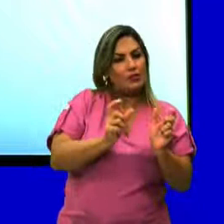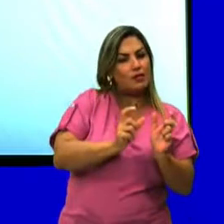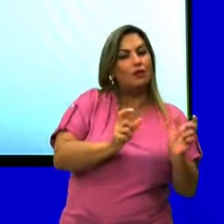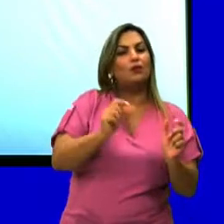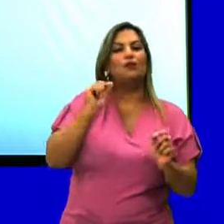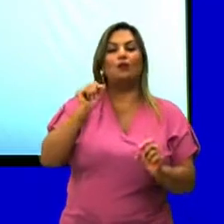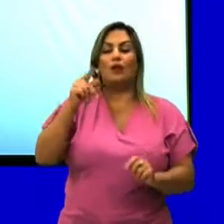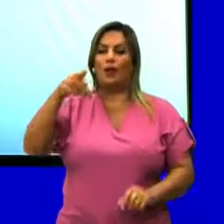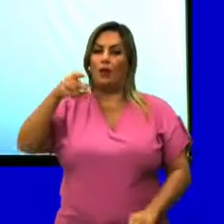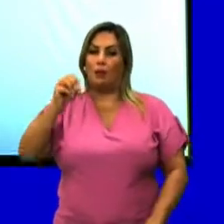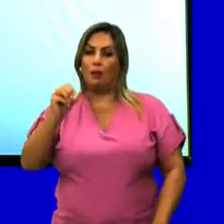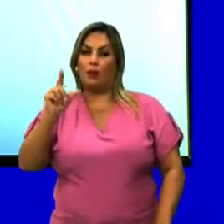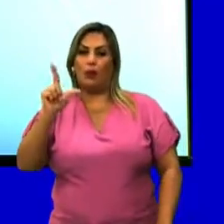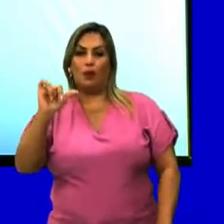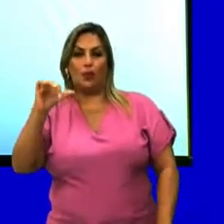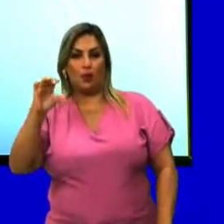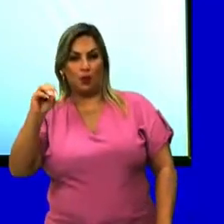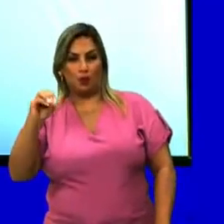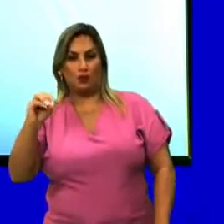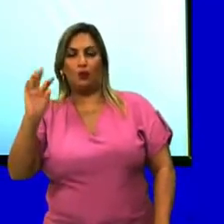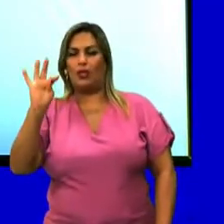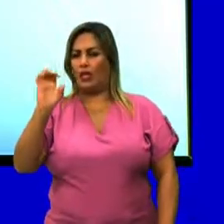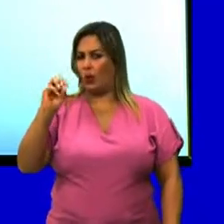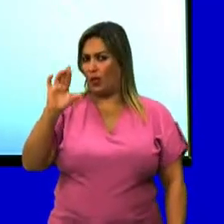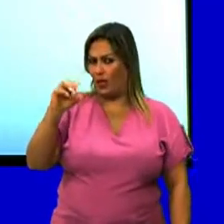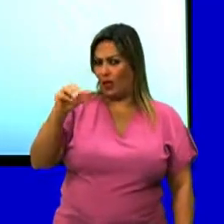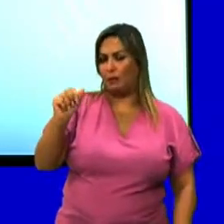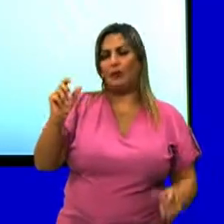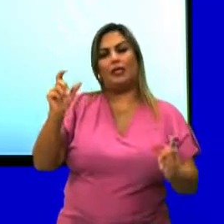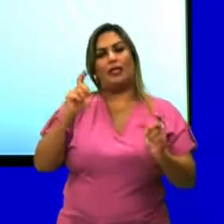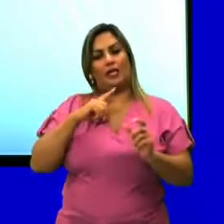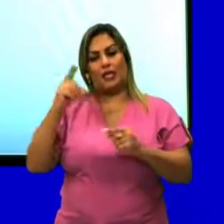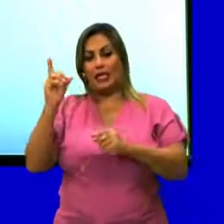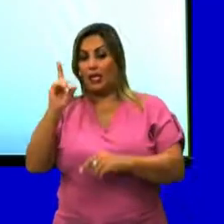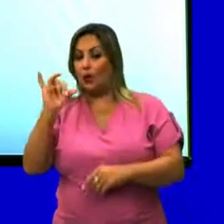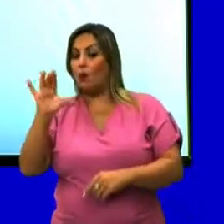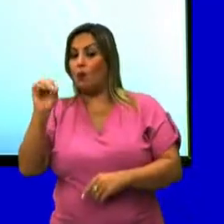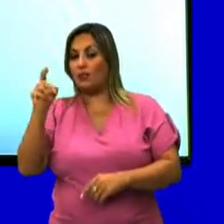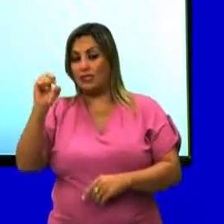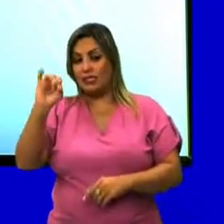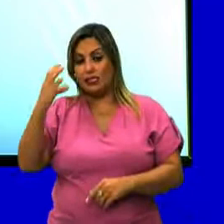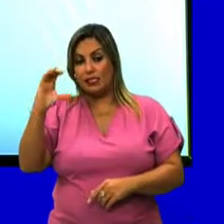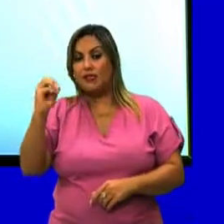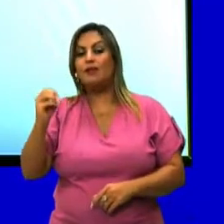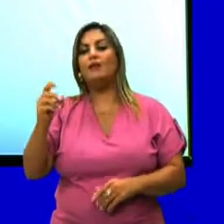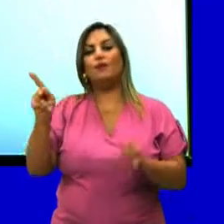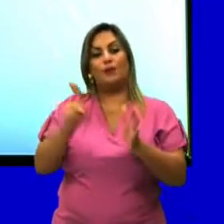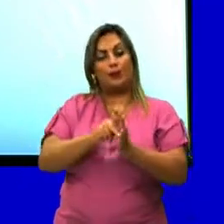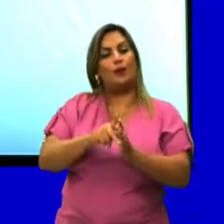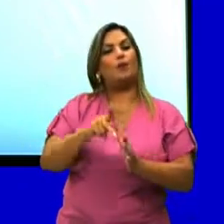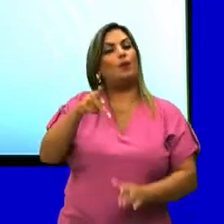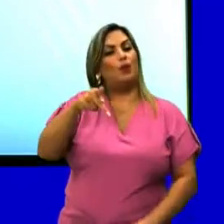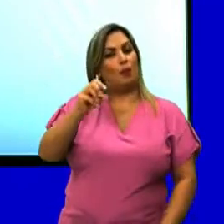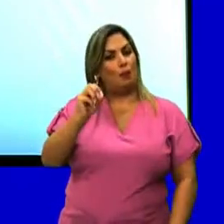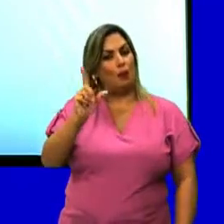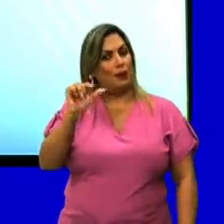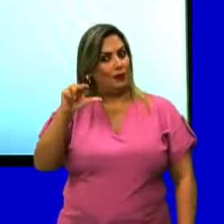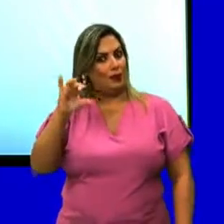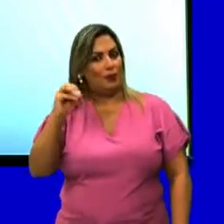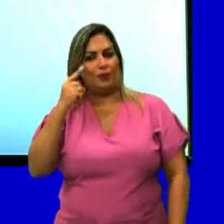polinômio teorema vou repetir da decomposição de um polinômio